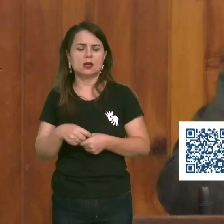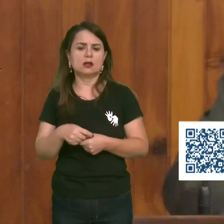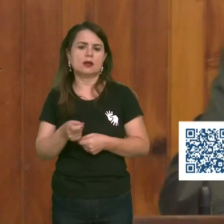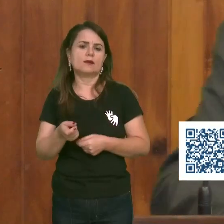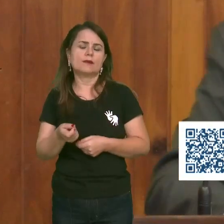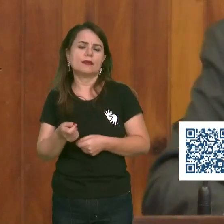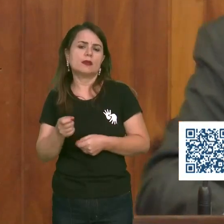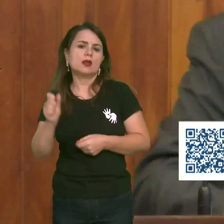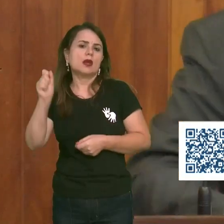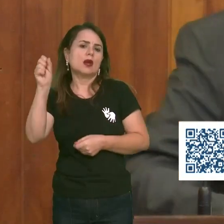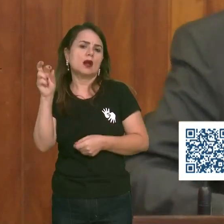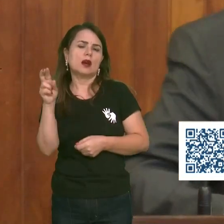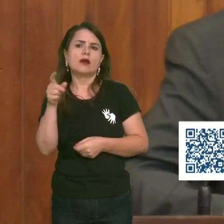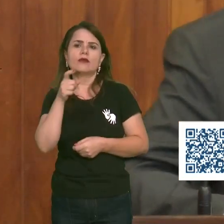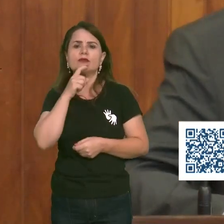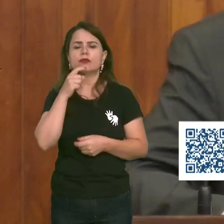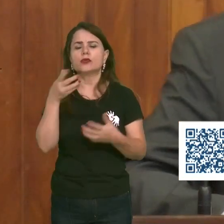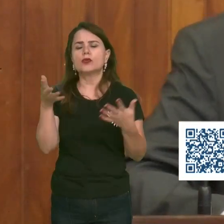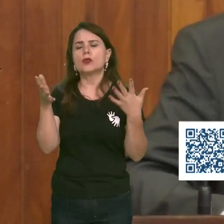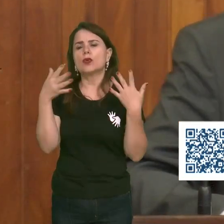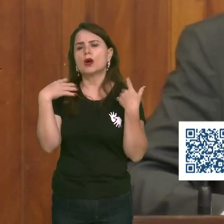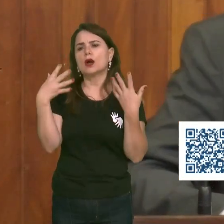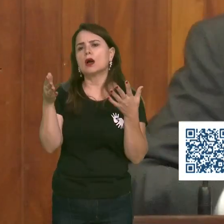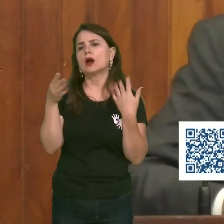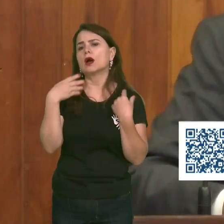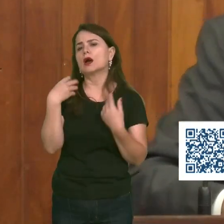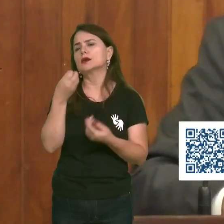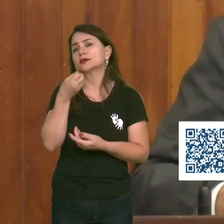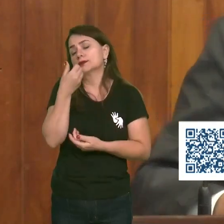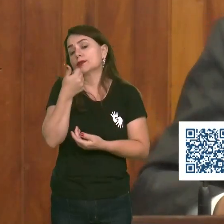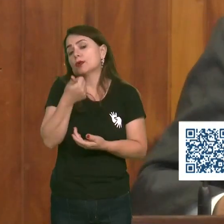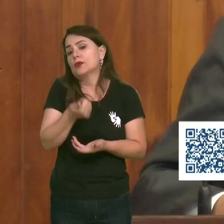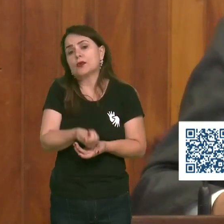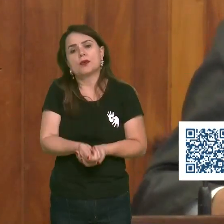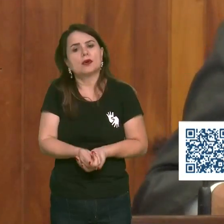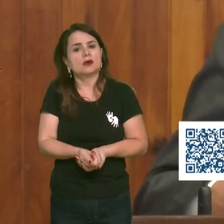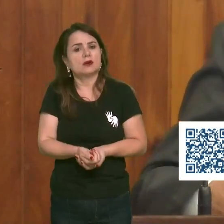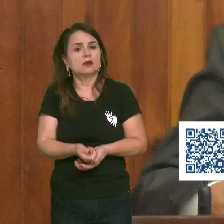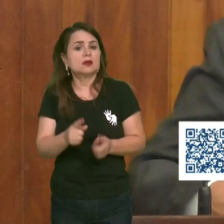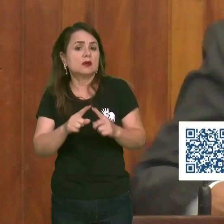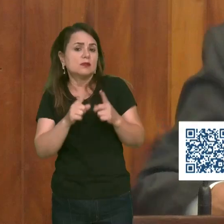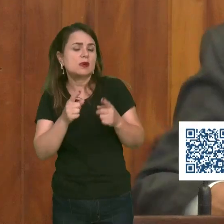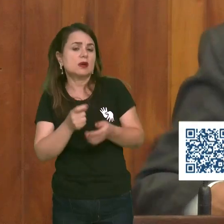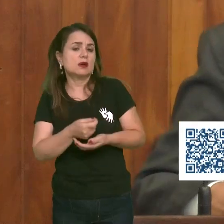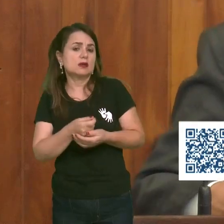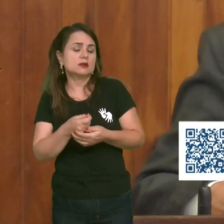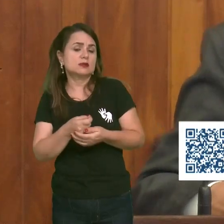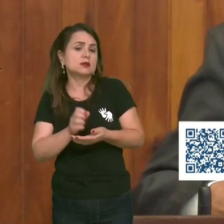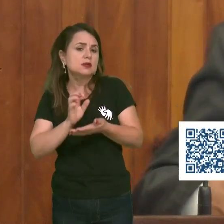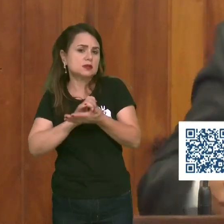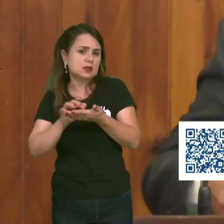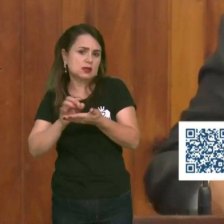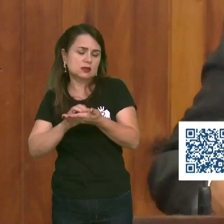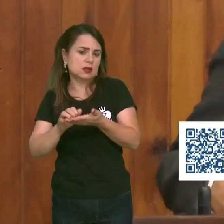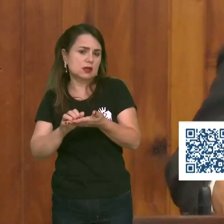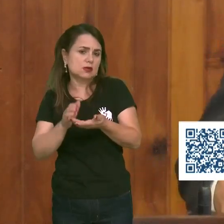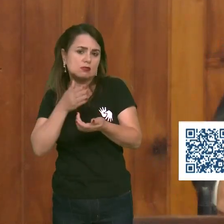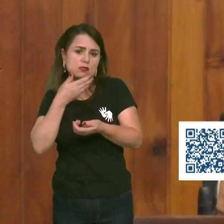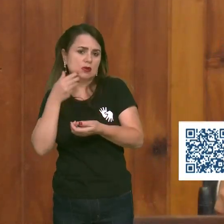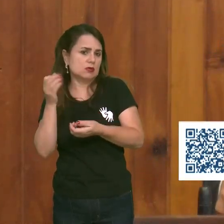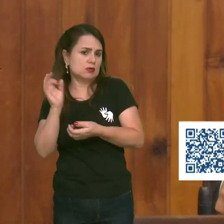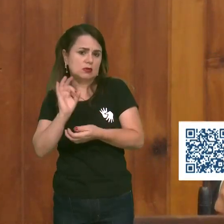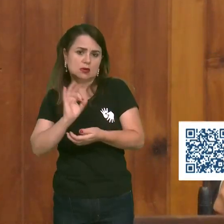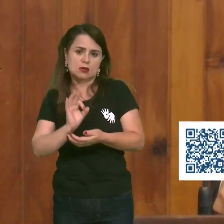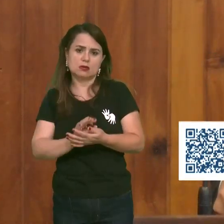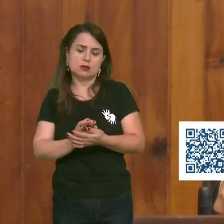voltamos aqui anteriormente melhorias para o secretários Mas temos